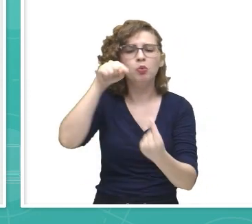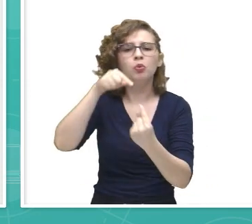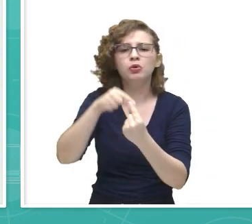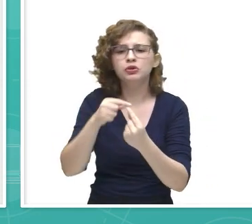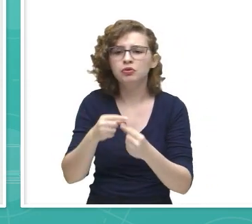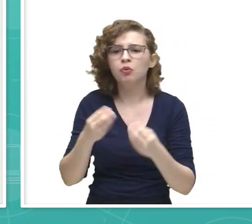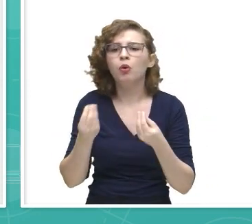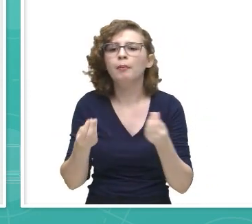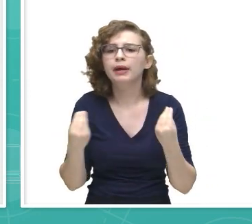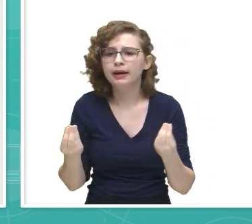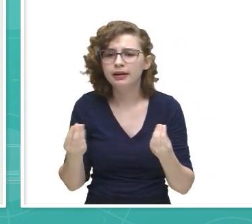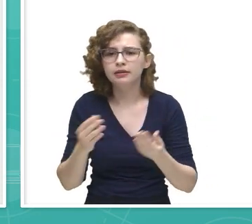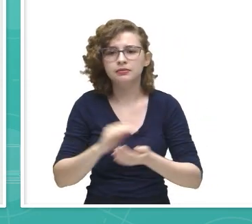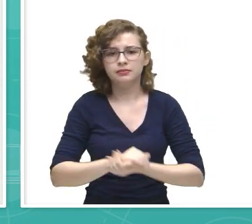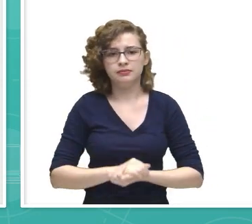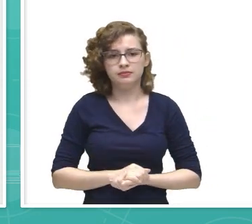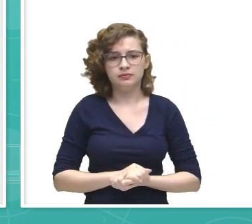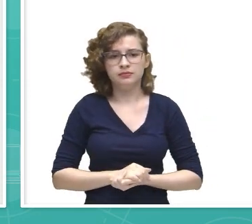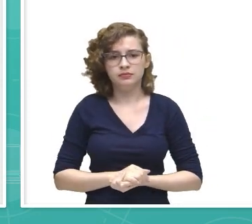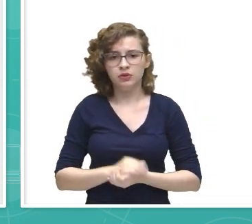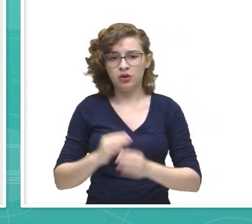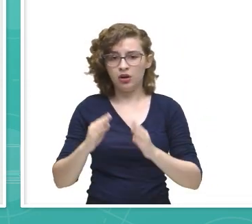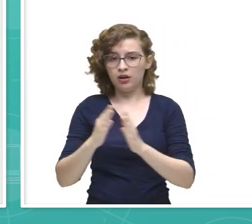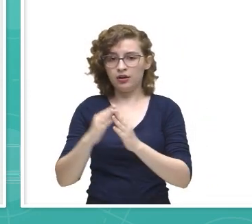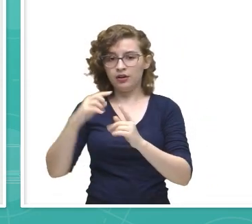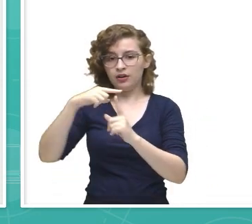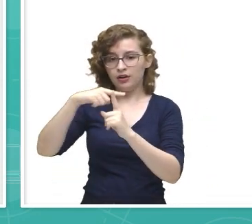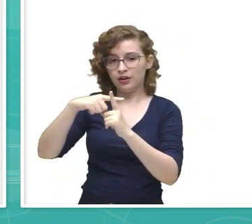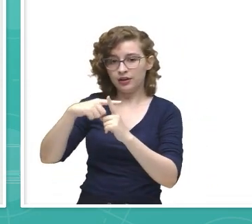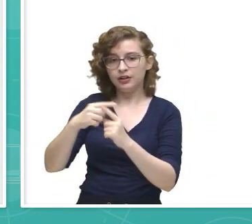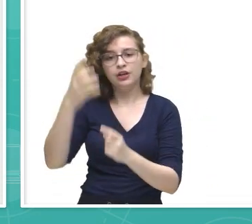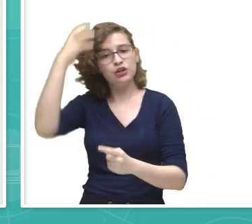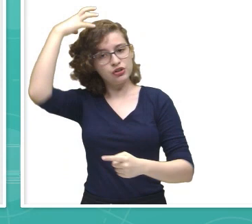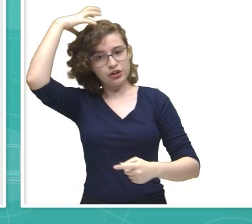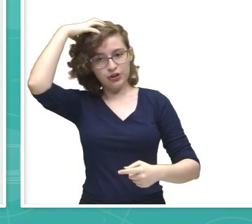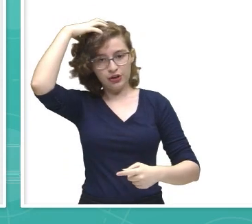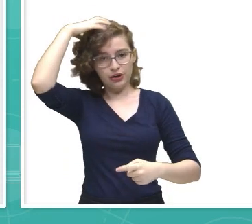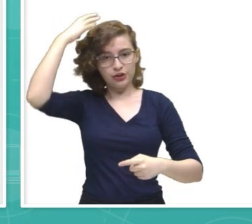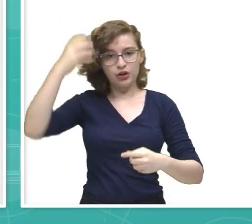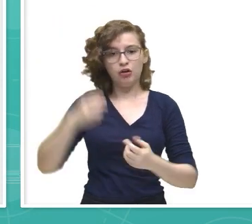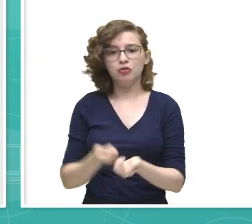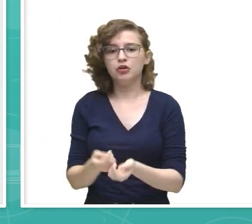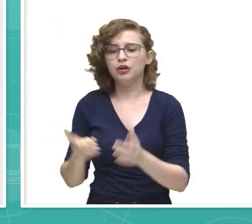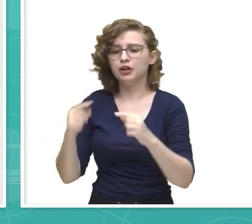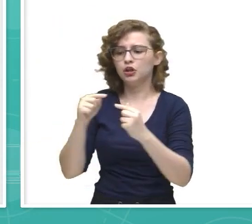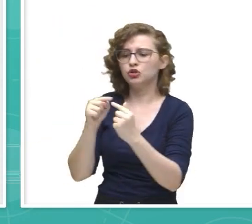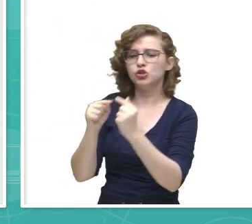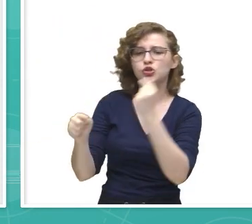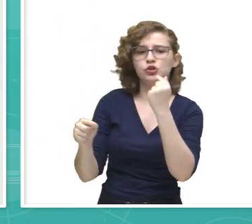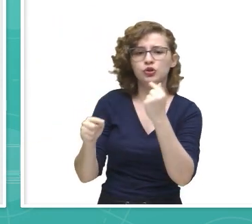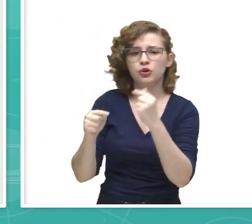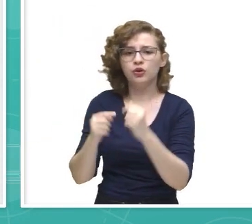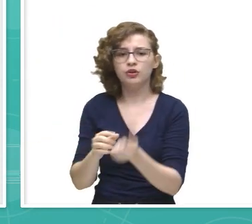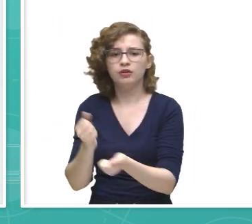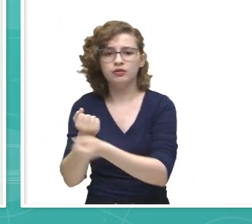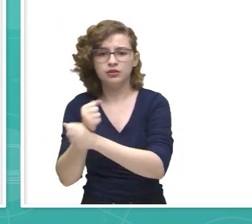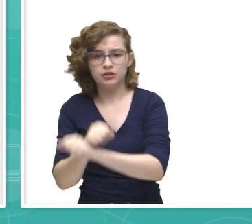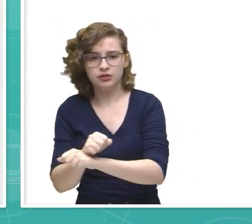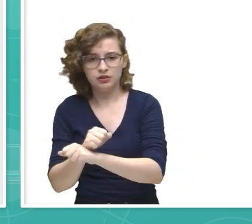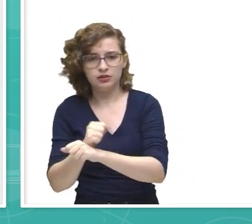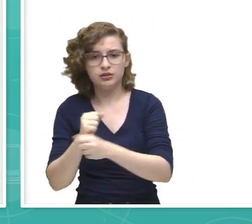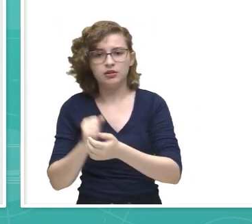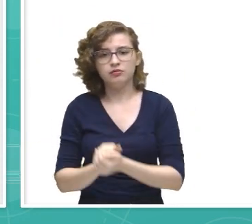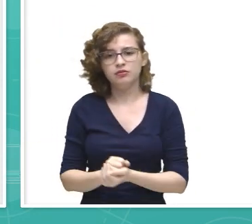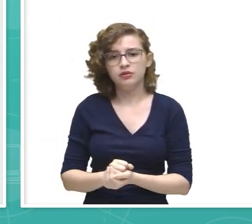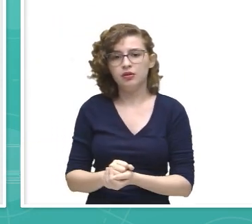A, setores da Igreja e da Coroa, que se opunham à escravização de indígenas, fugas, epidemias e a legislação anti-escravista